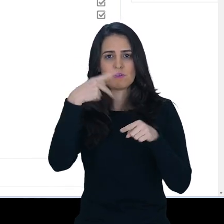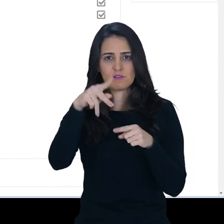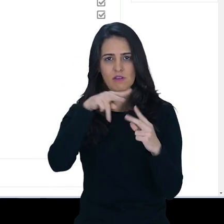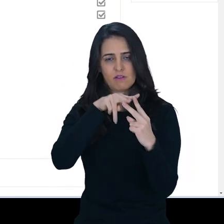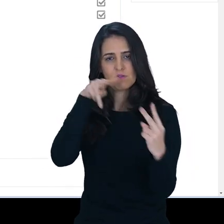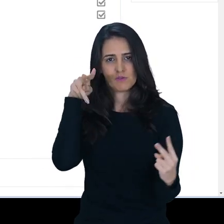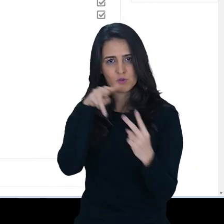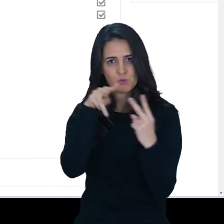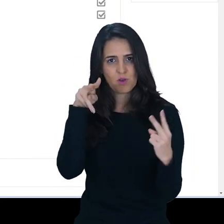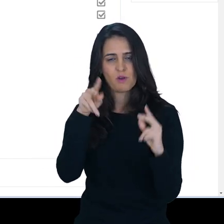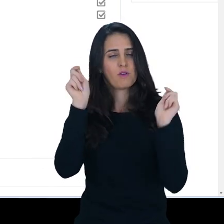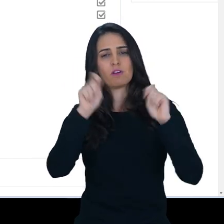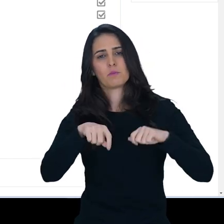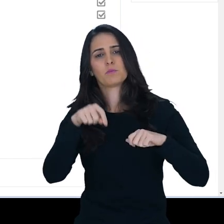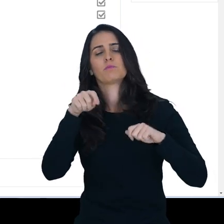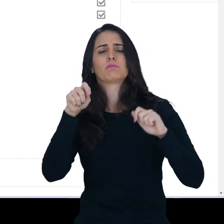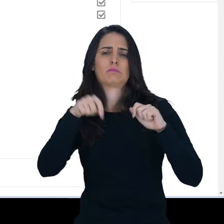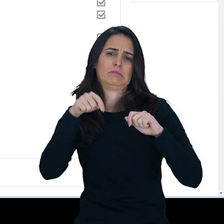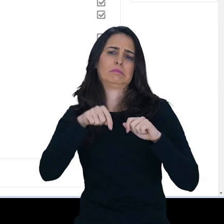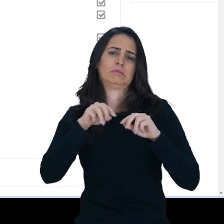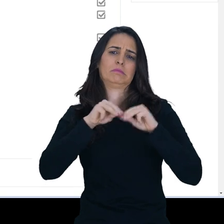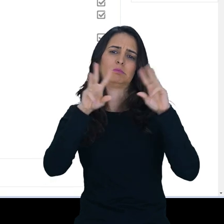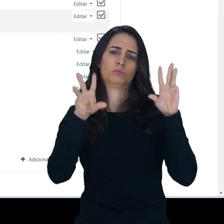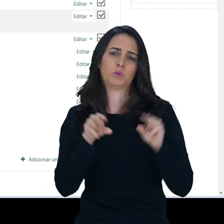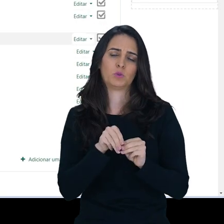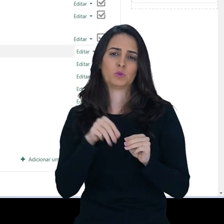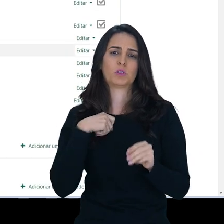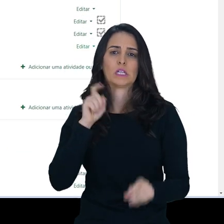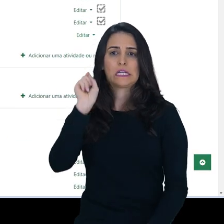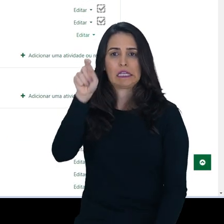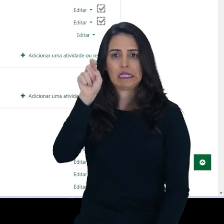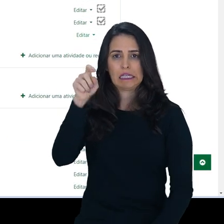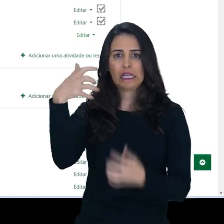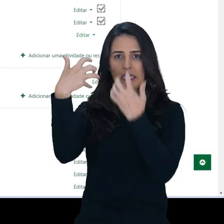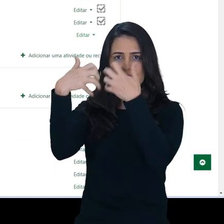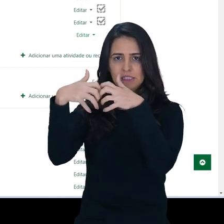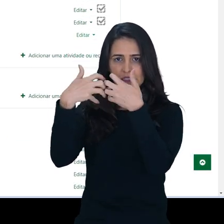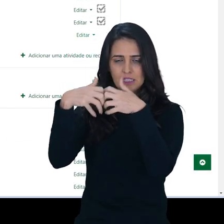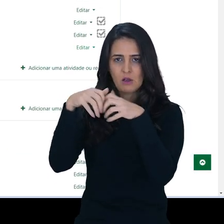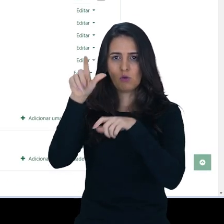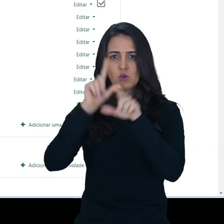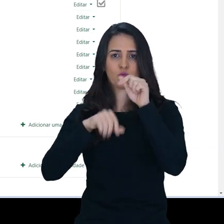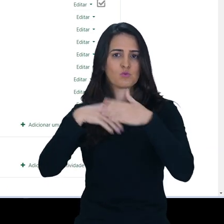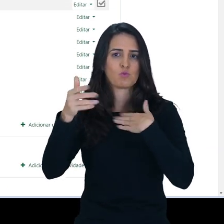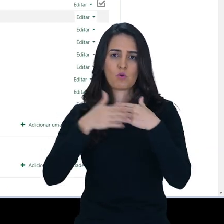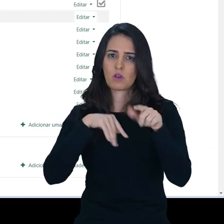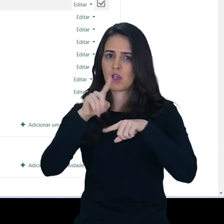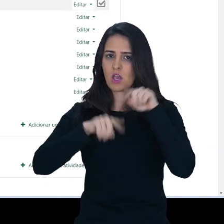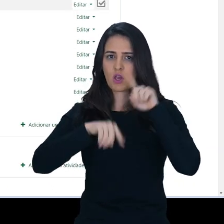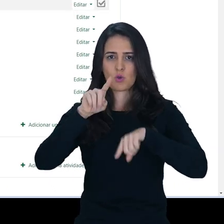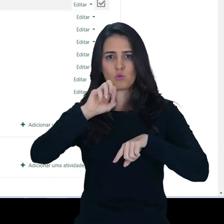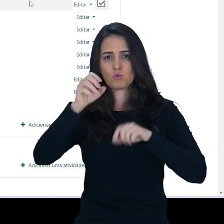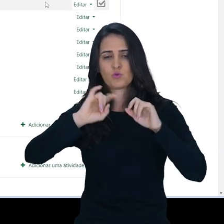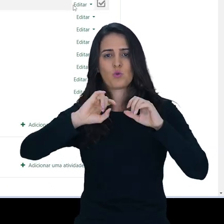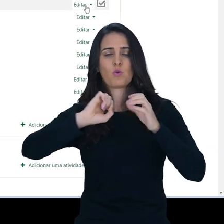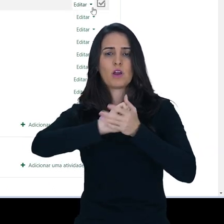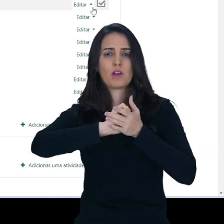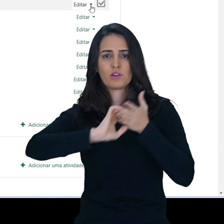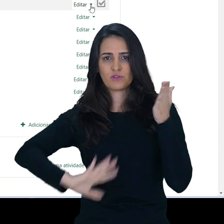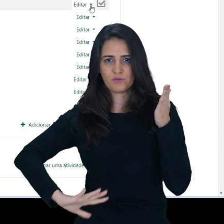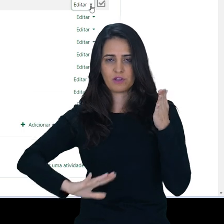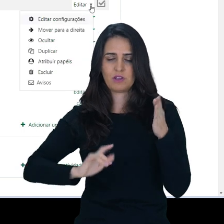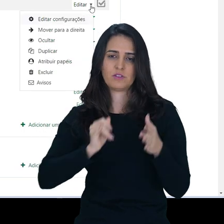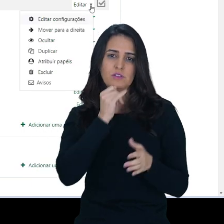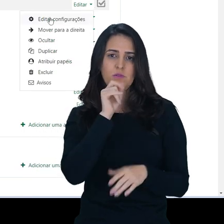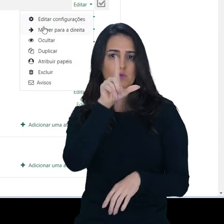possibilidade que nós temos aqui, ativando a edição e aí escolhemos qualquer recurso ou atividade, eu vou escolher aqui